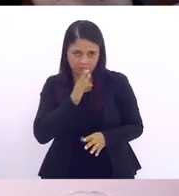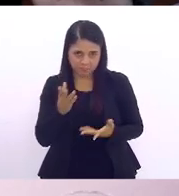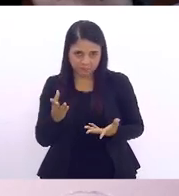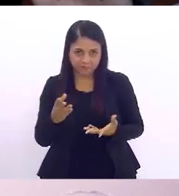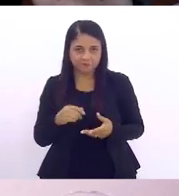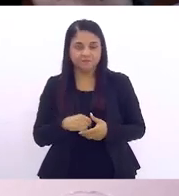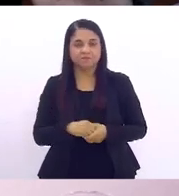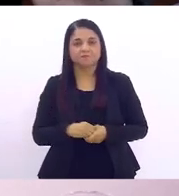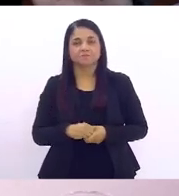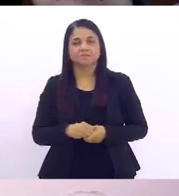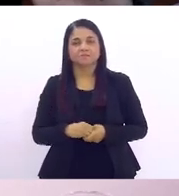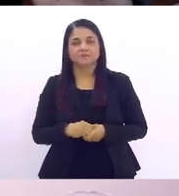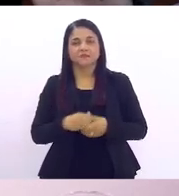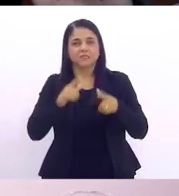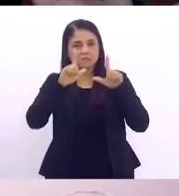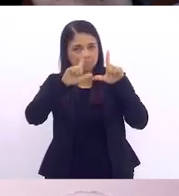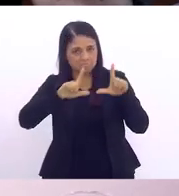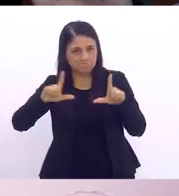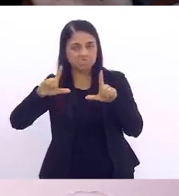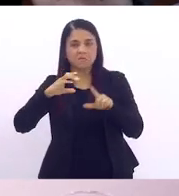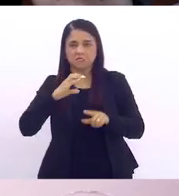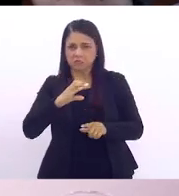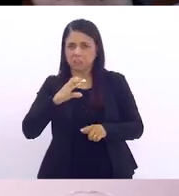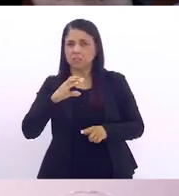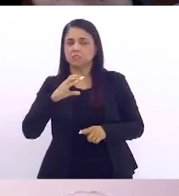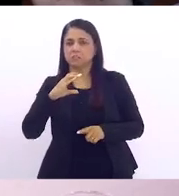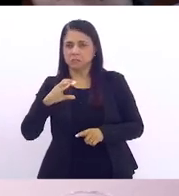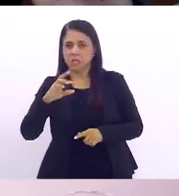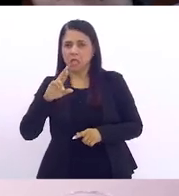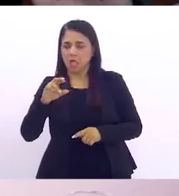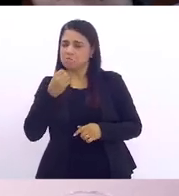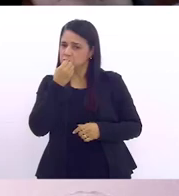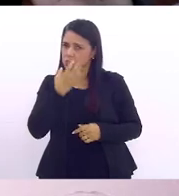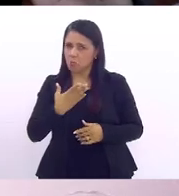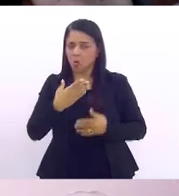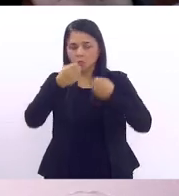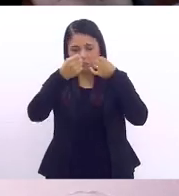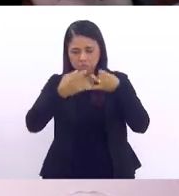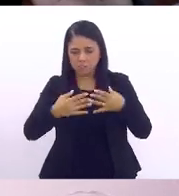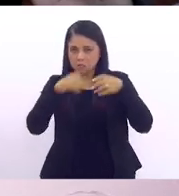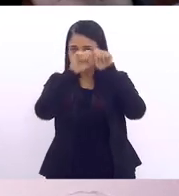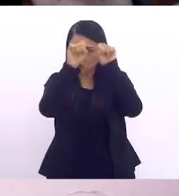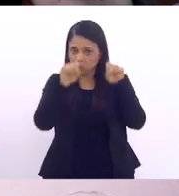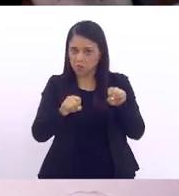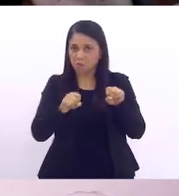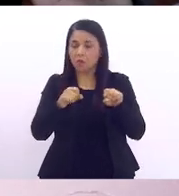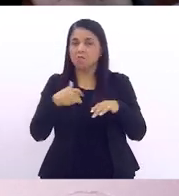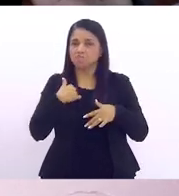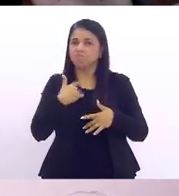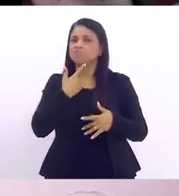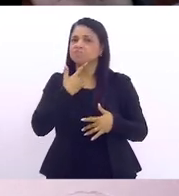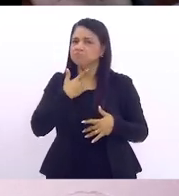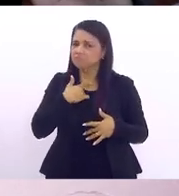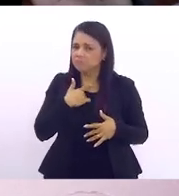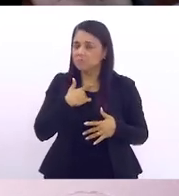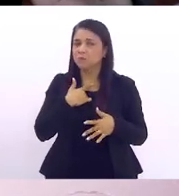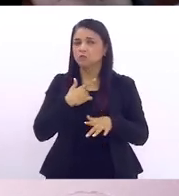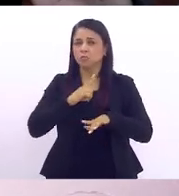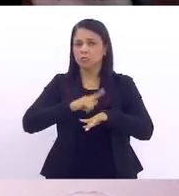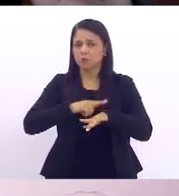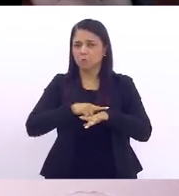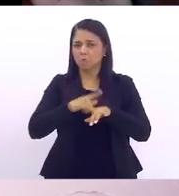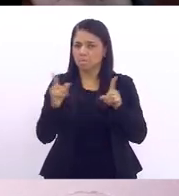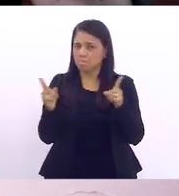rapidamente a apresentação da CCR eu considerei muito boa ela explica o sistema eu faço votos de que em pouco tempo o